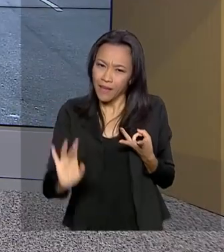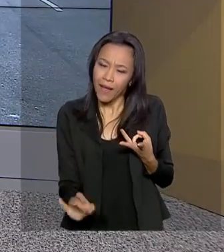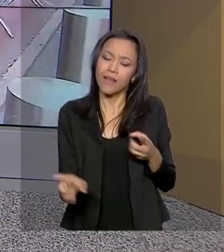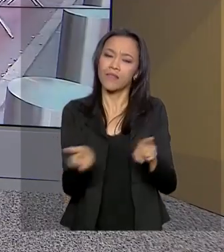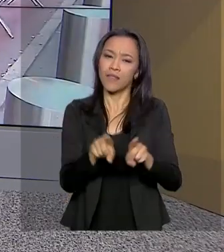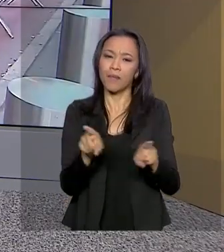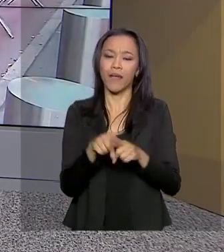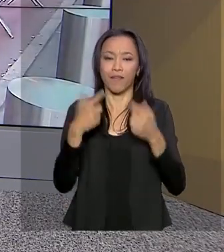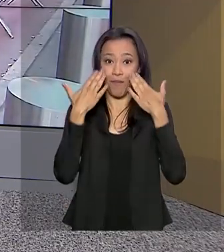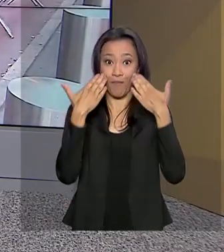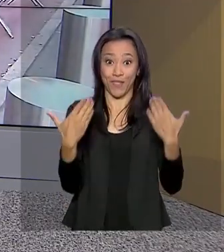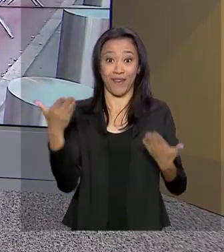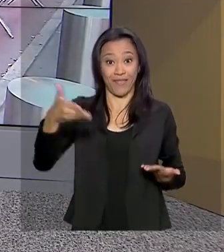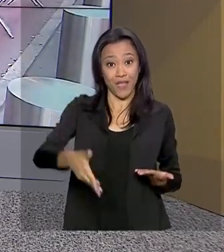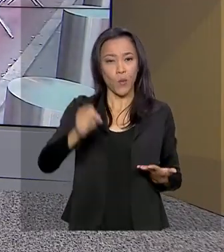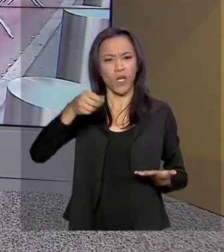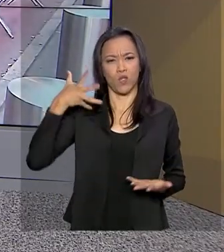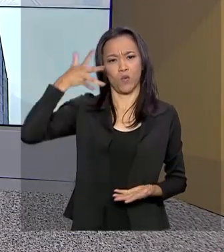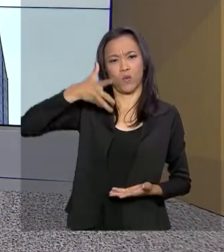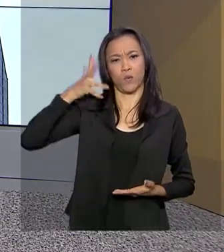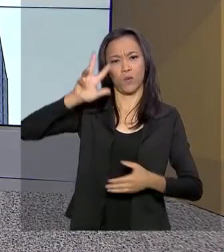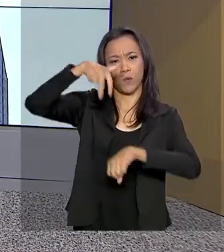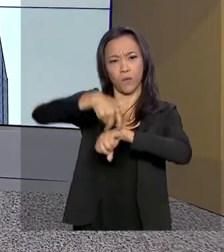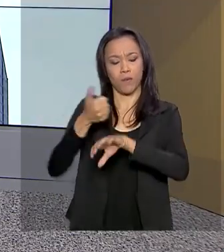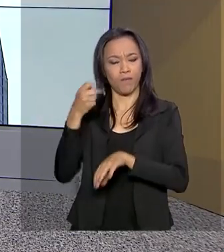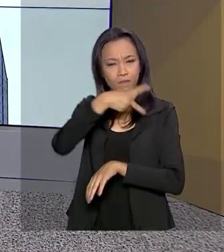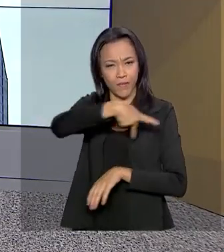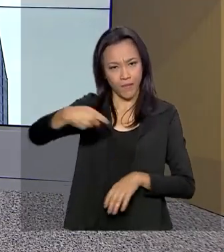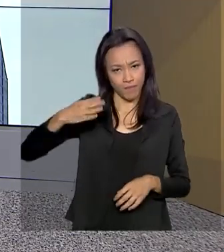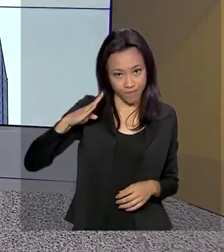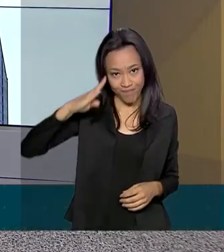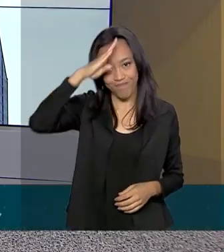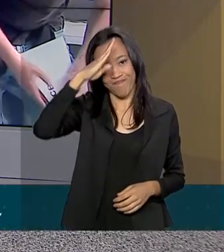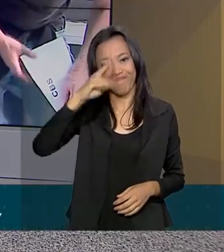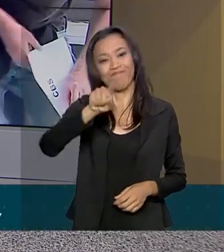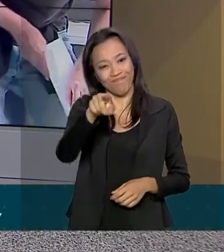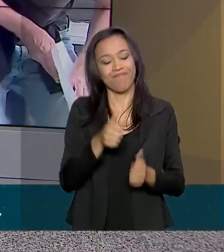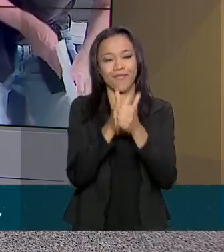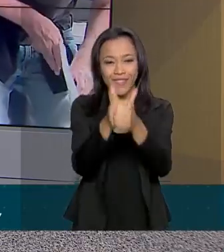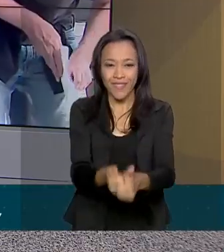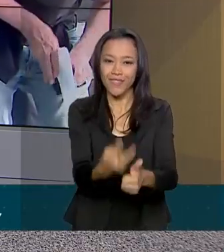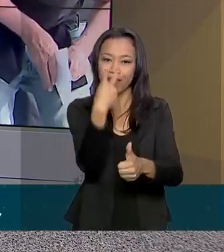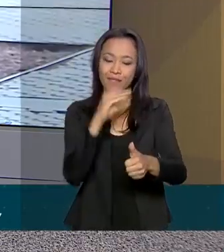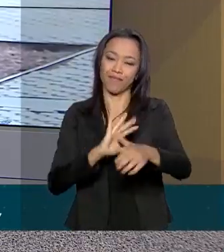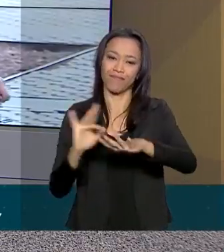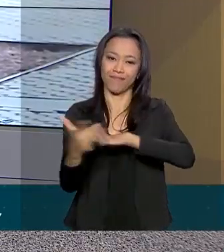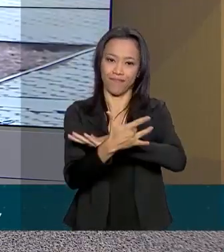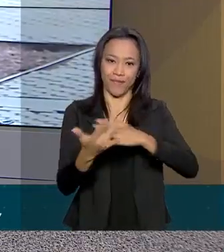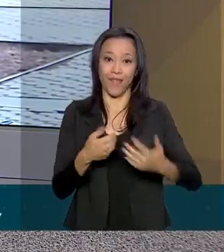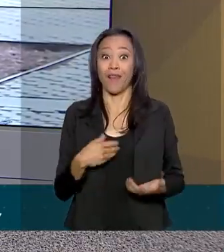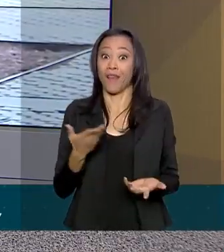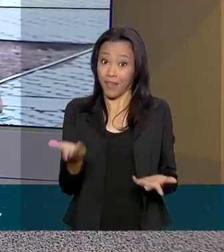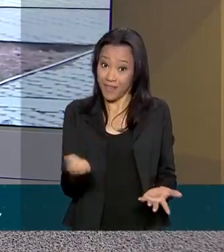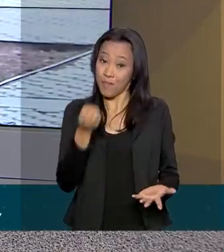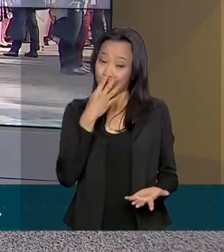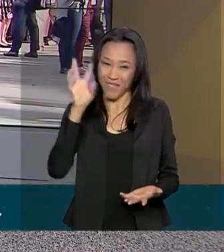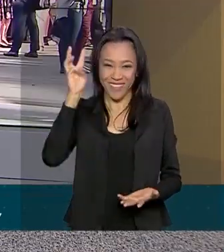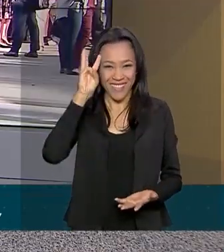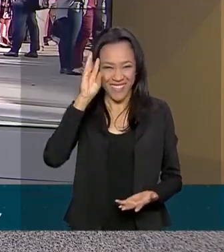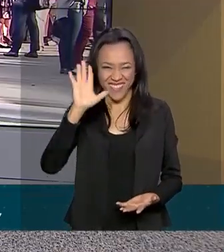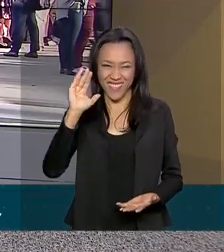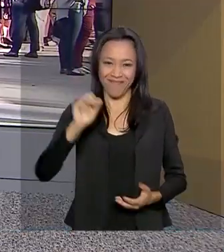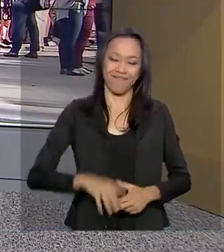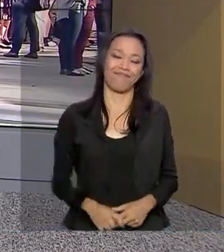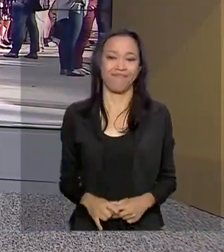transmissão ao vivo o discurso do presidente jair bolsonaro nos acompanhe também pelas redes sociais ou a peça pra você